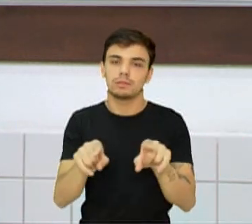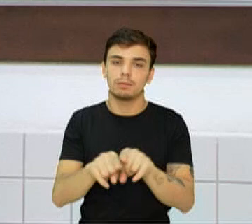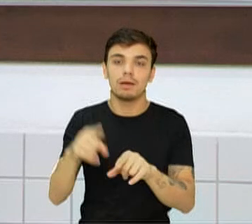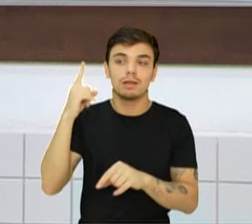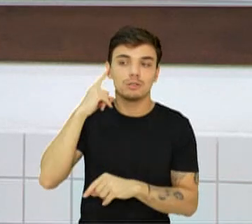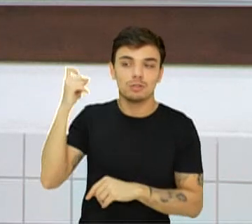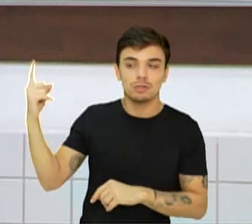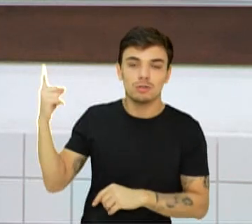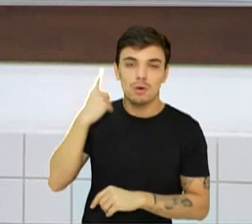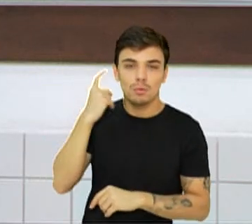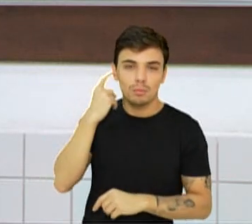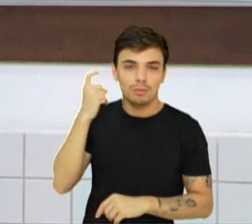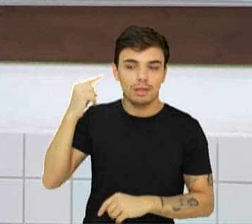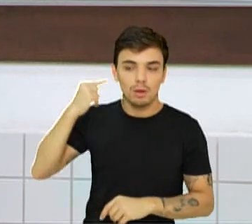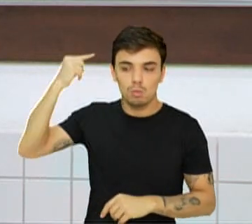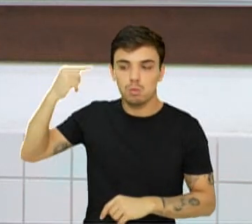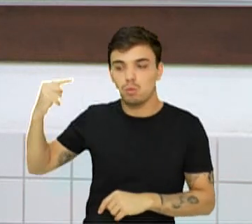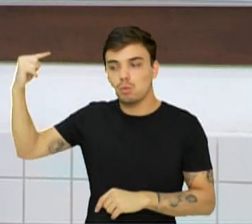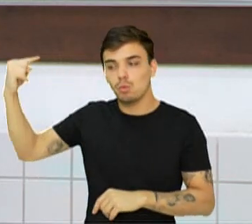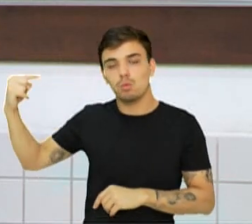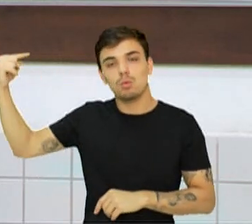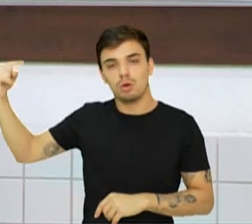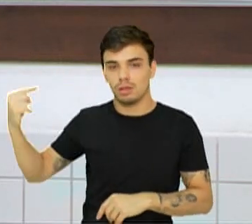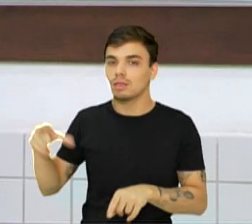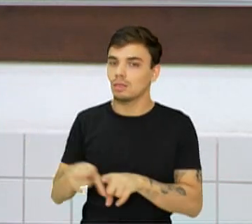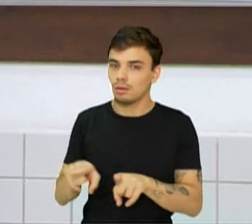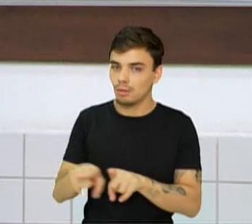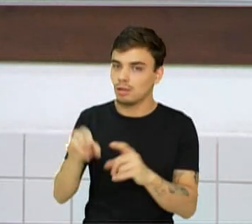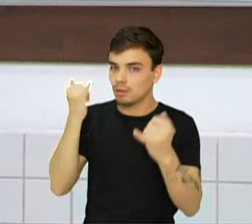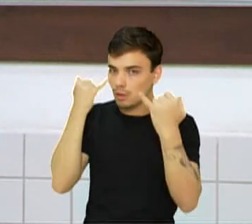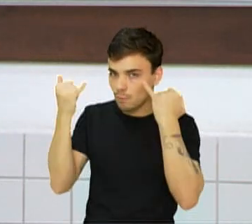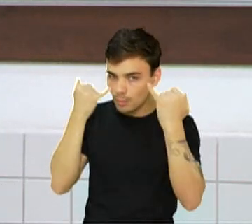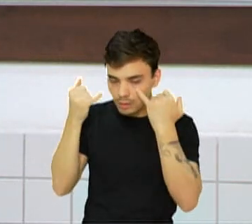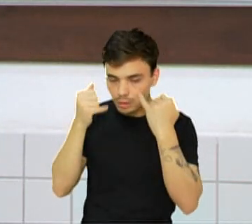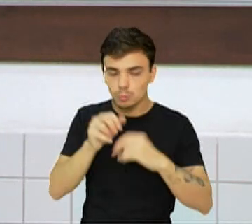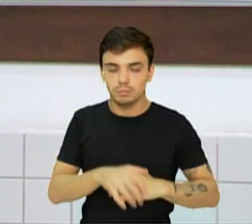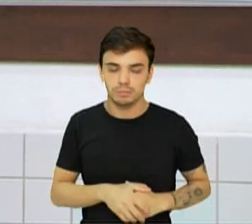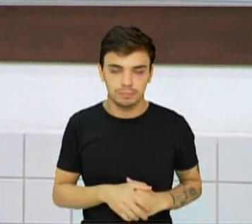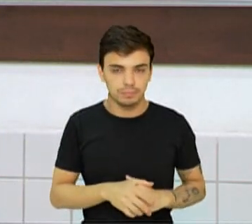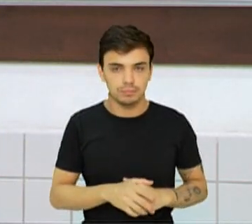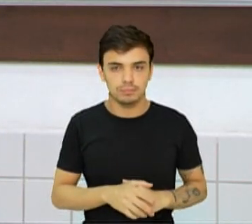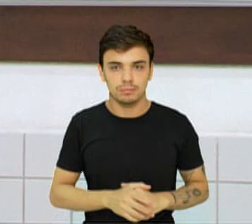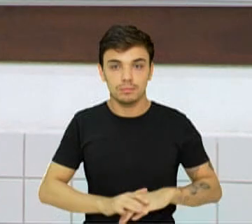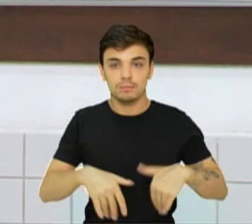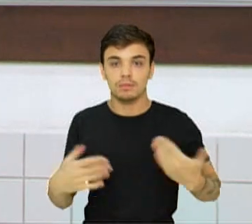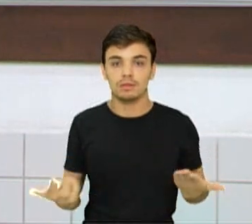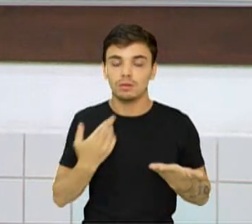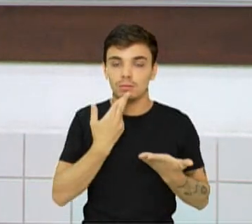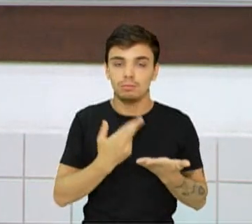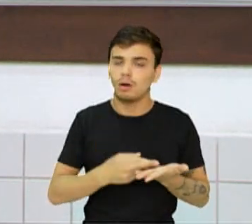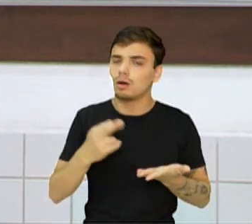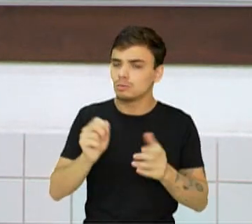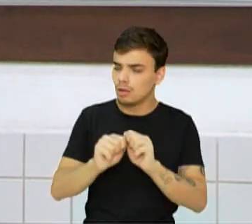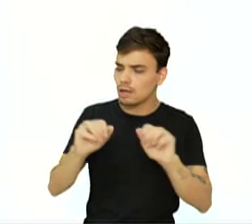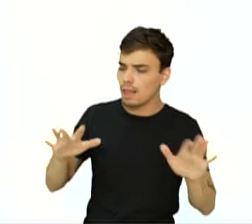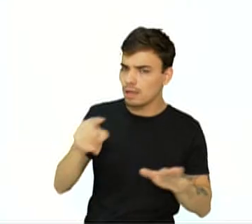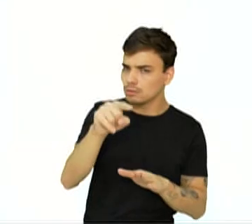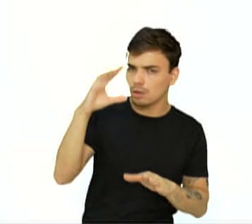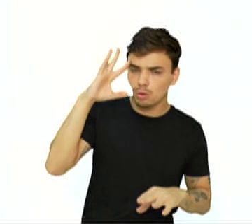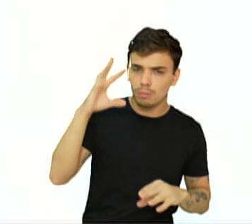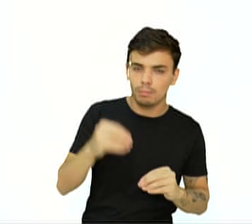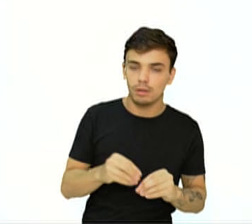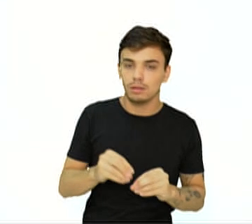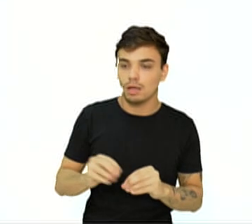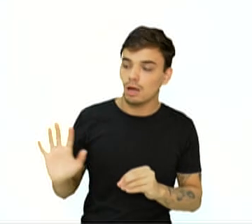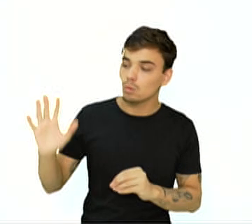nosso ouvido, vibram e trazem informação também para a gente, ok? Então, a resposta aqui é clara. O